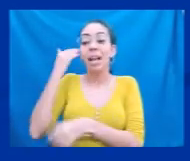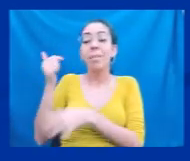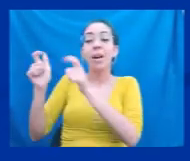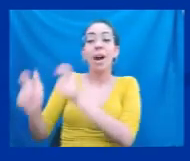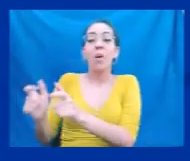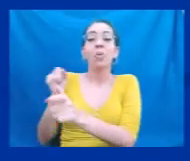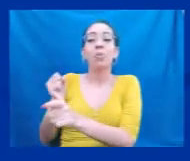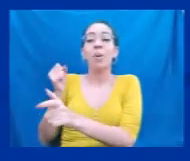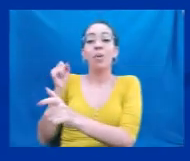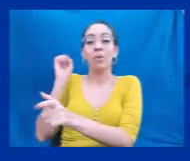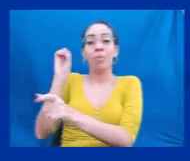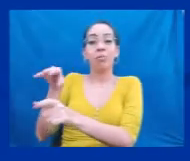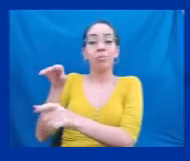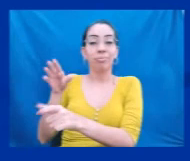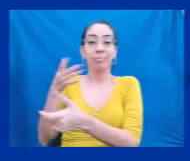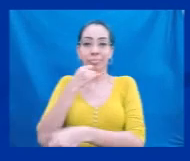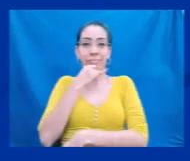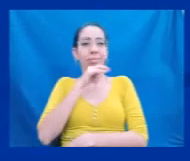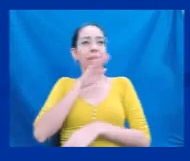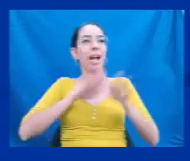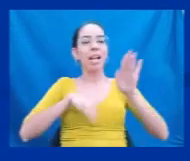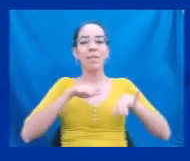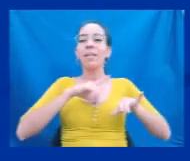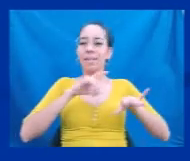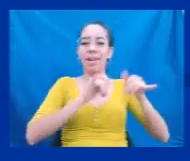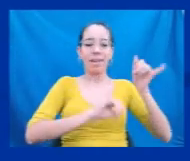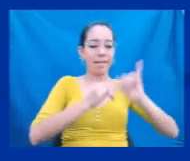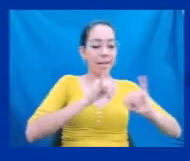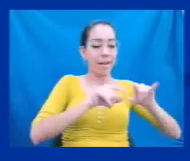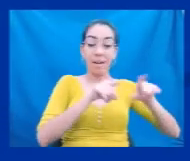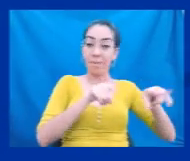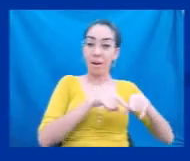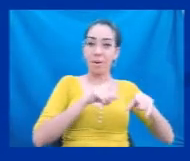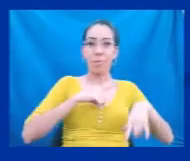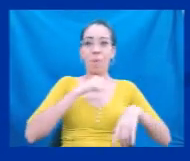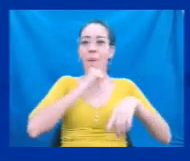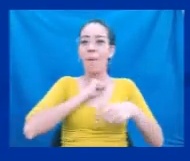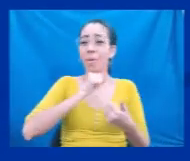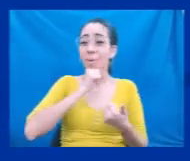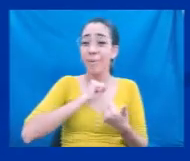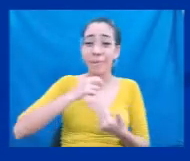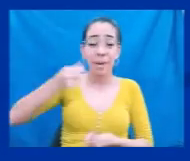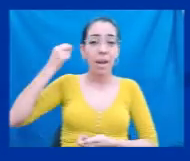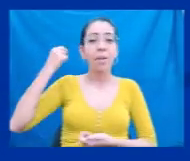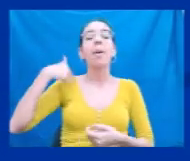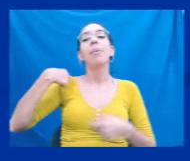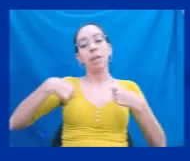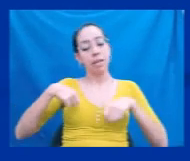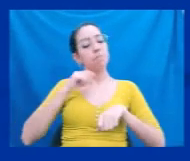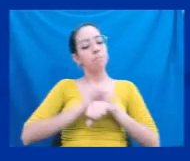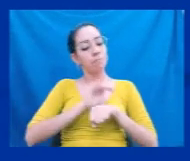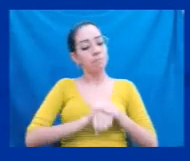dos laboratórios reagentes muito antigos, nós temos que preservar, né? Fazer novos rótulos e identificar aquele material, para essa